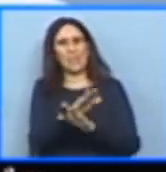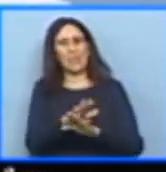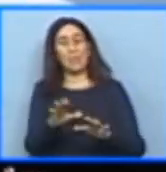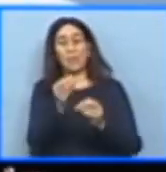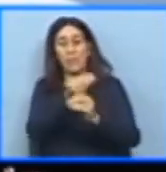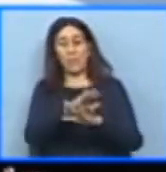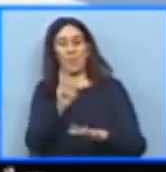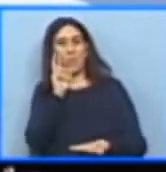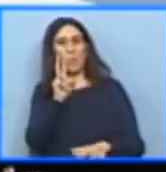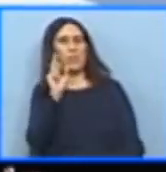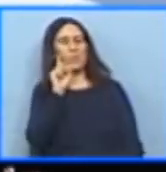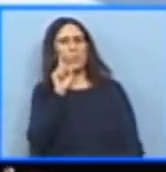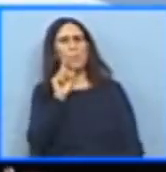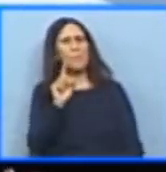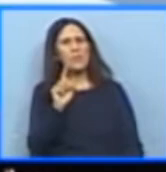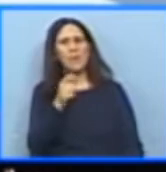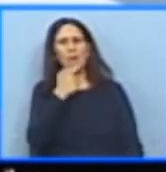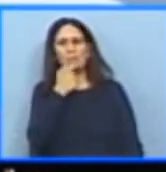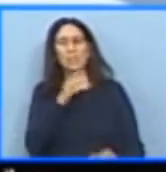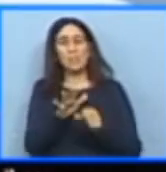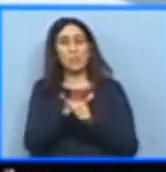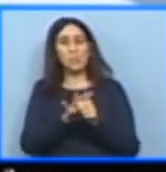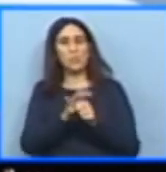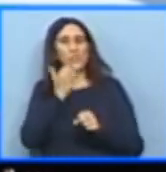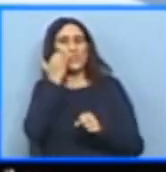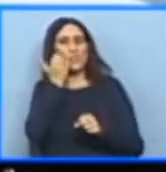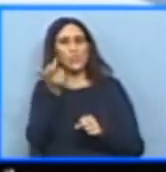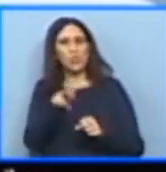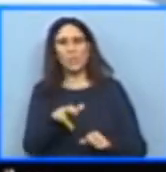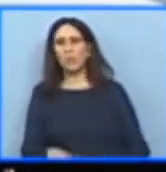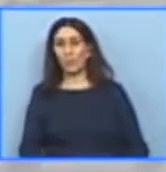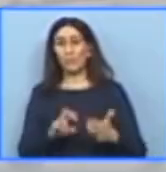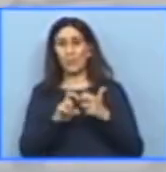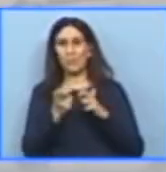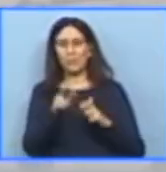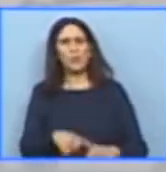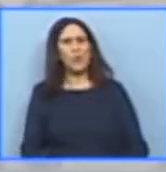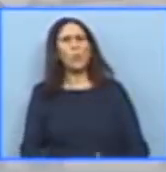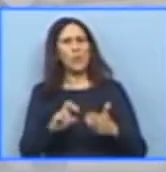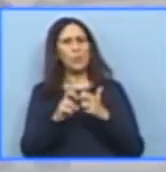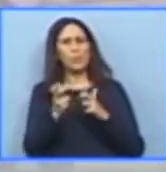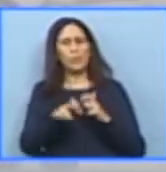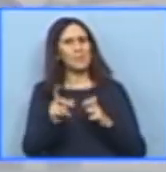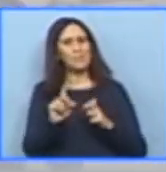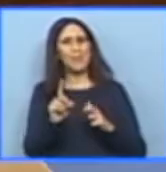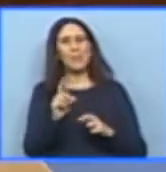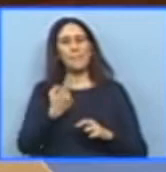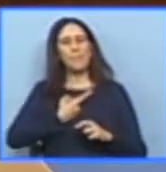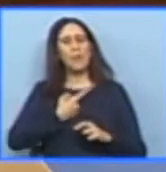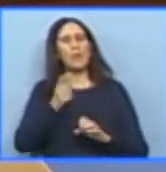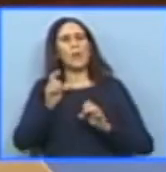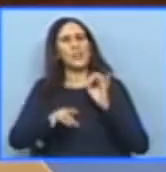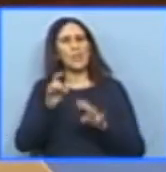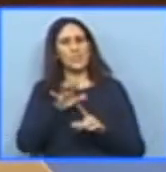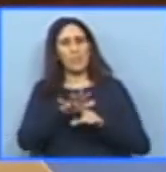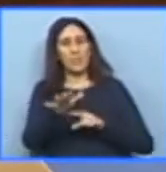para as crianças em situação grave problema no olhar para as causas porque